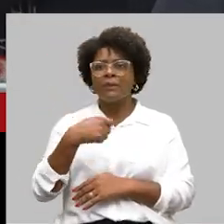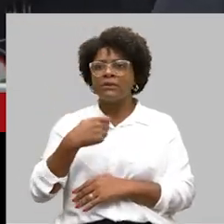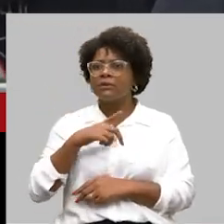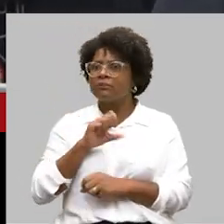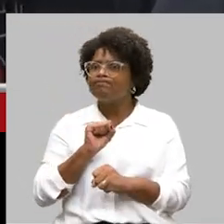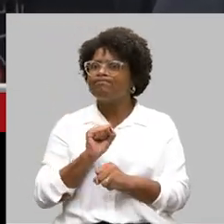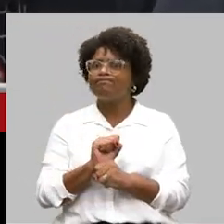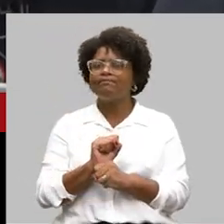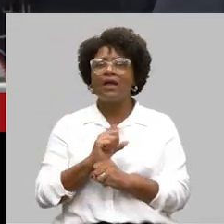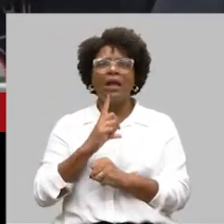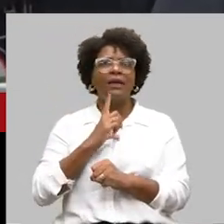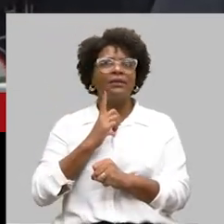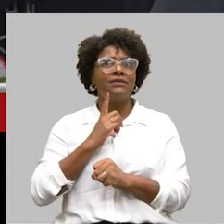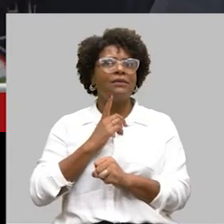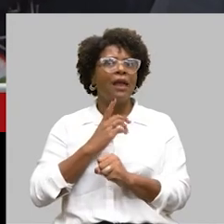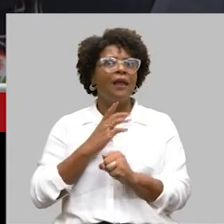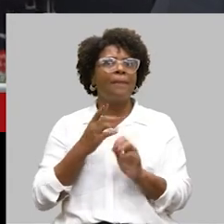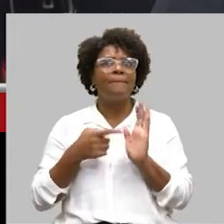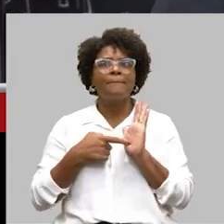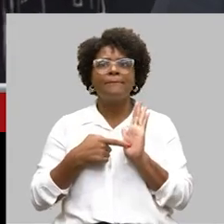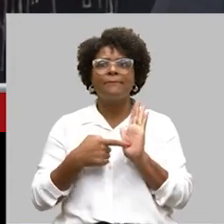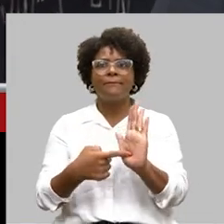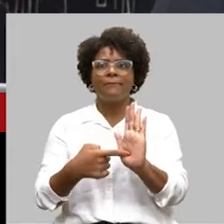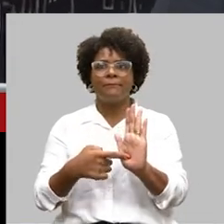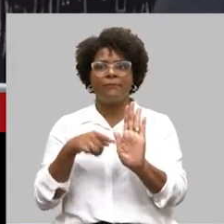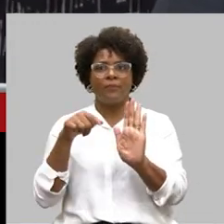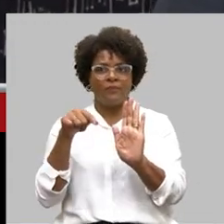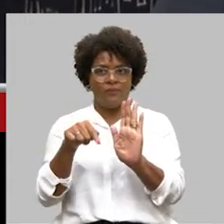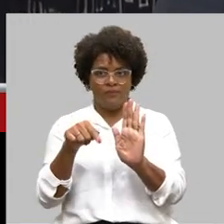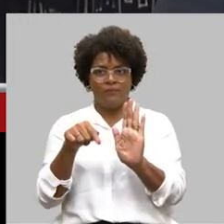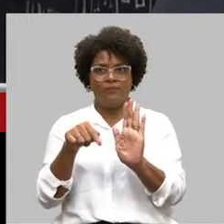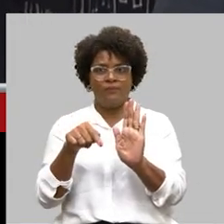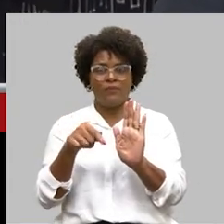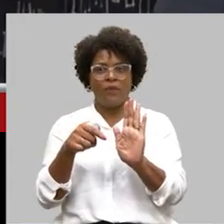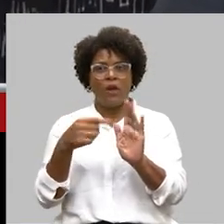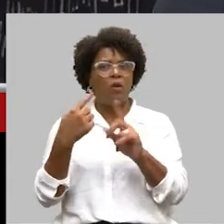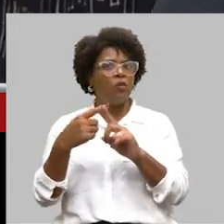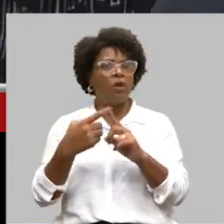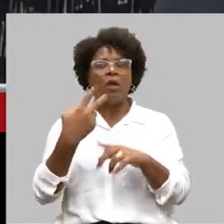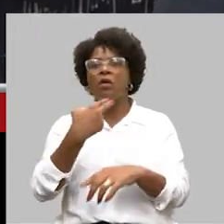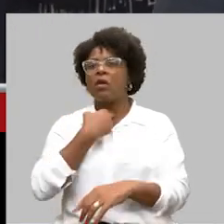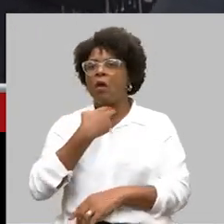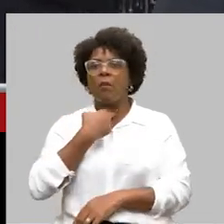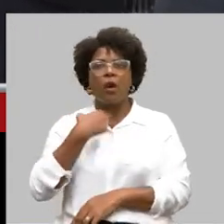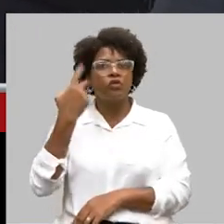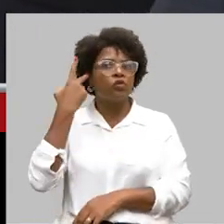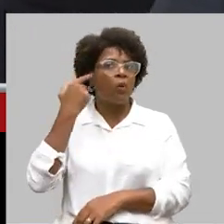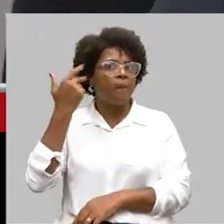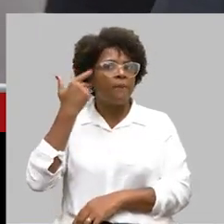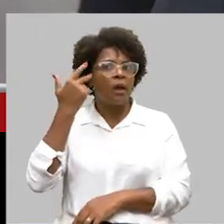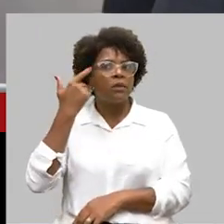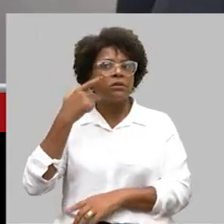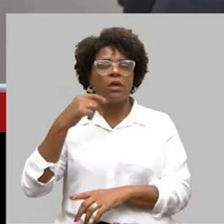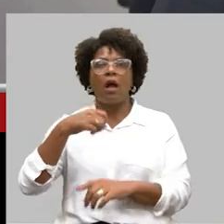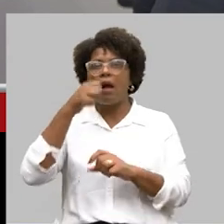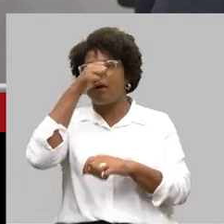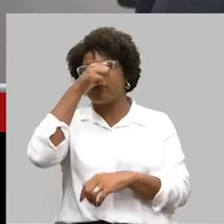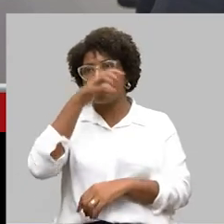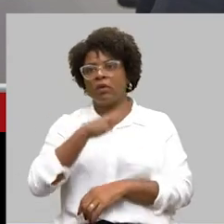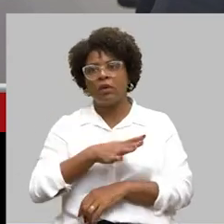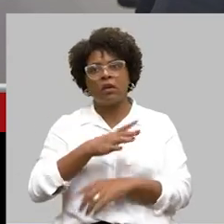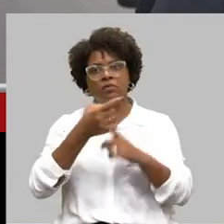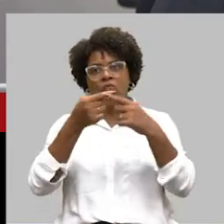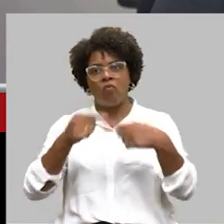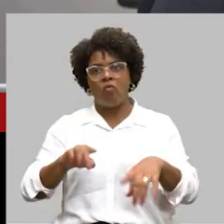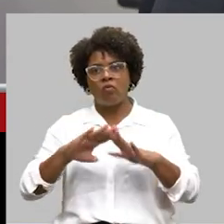a gente normaliza as violências contra as escolas Então eu queria convidar todas as pessoas que estão na mesa assim como